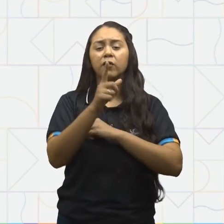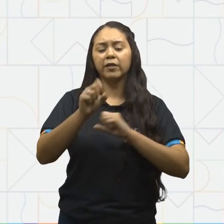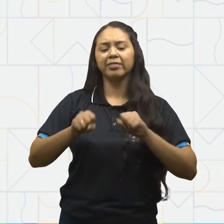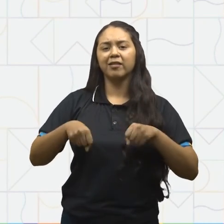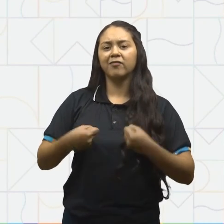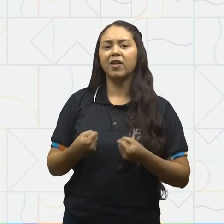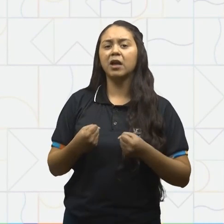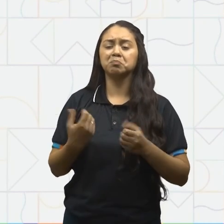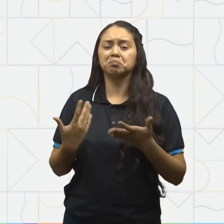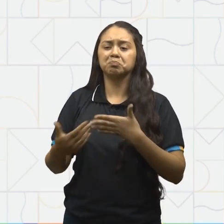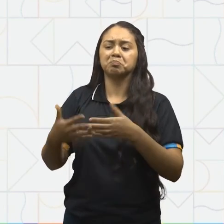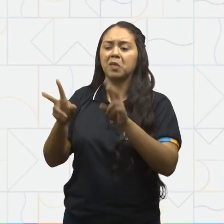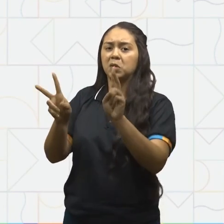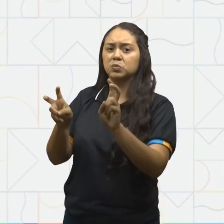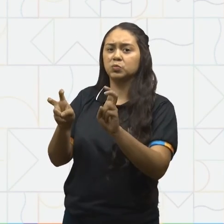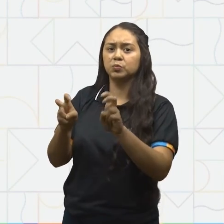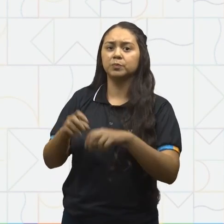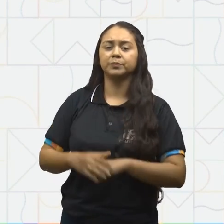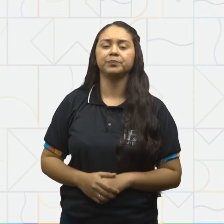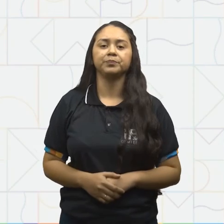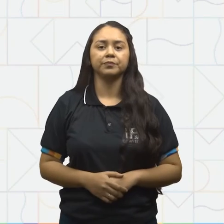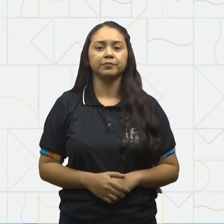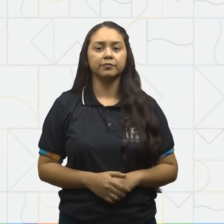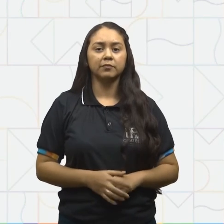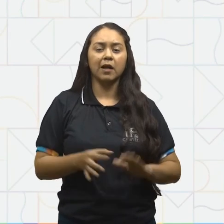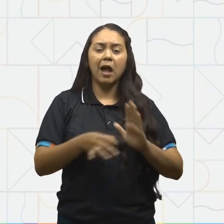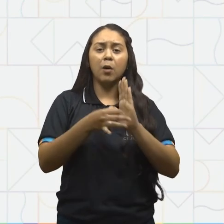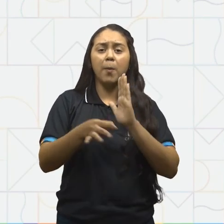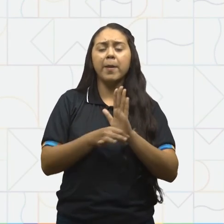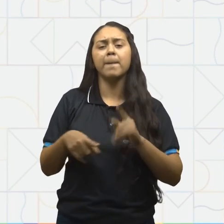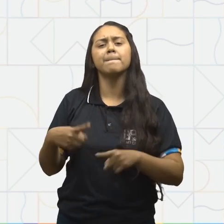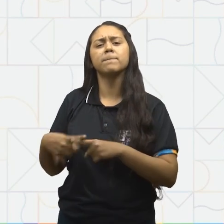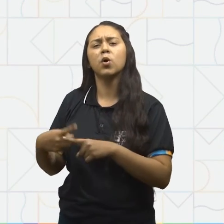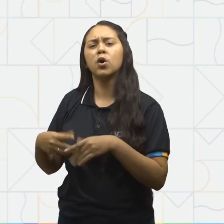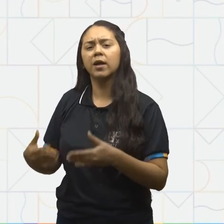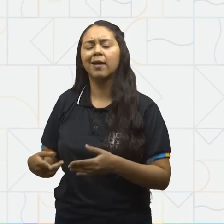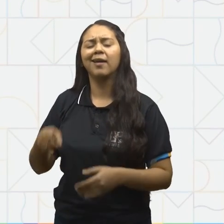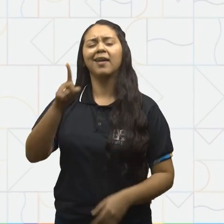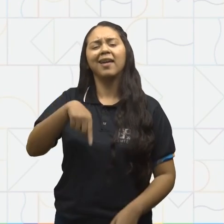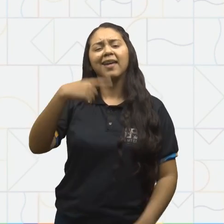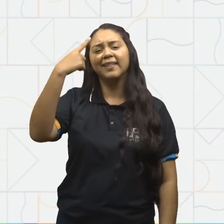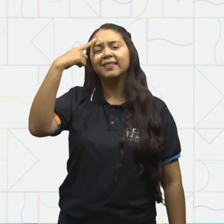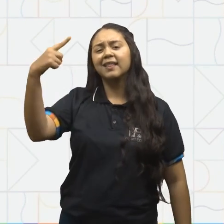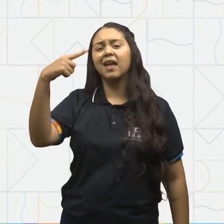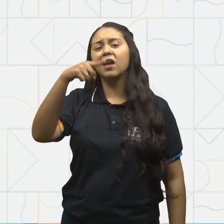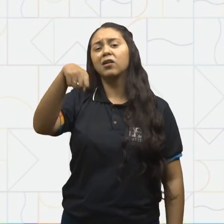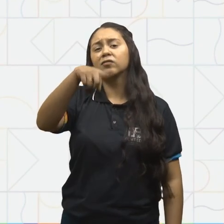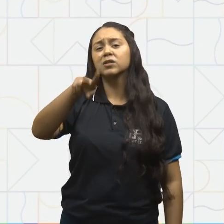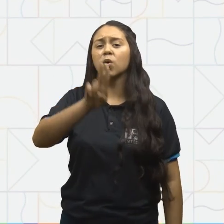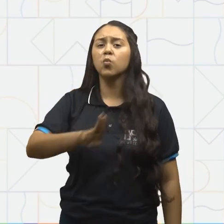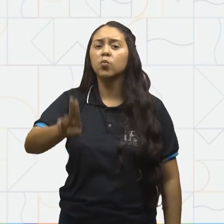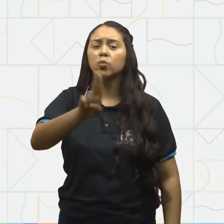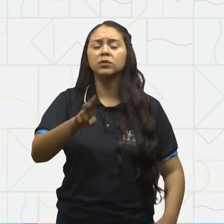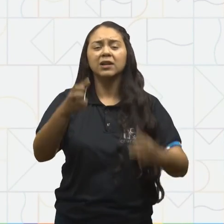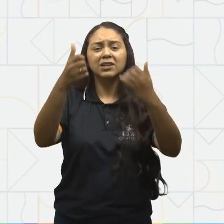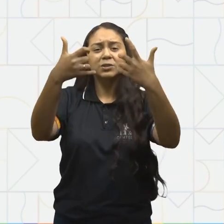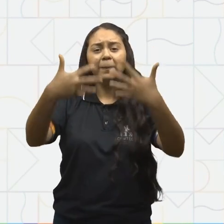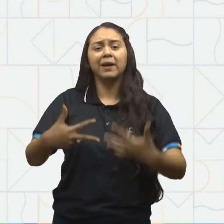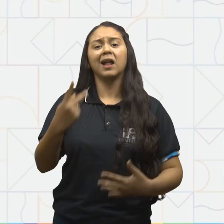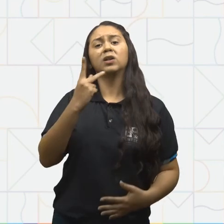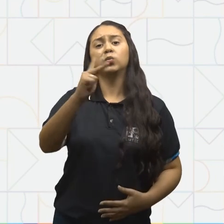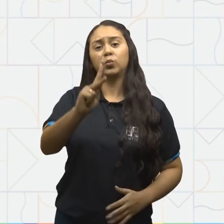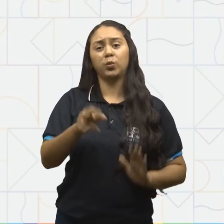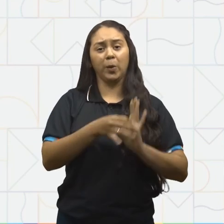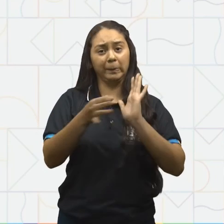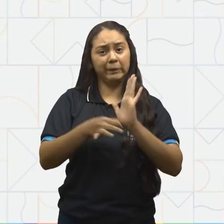está defendendo sobre um determinado assunto. Argumentos são as ideias que você usa para explicar